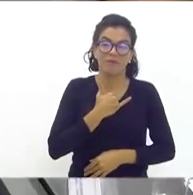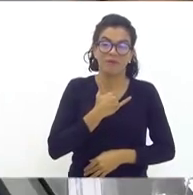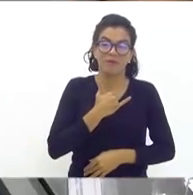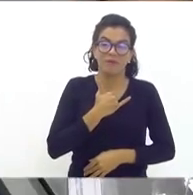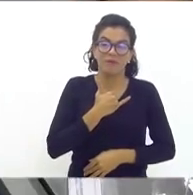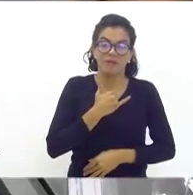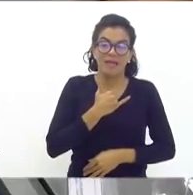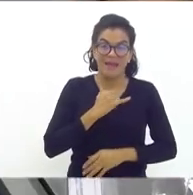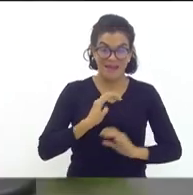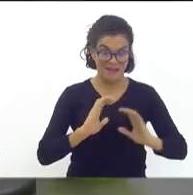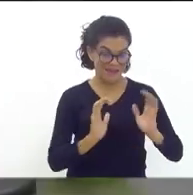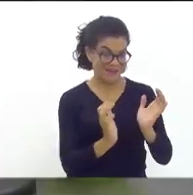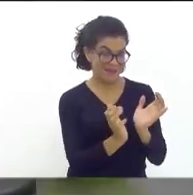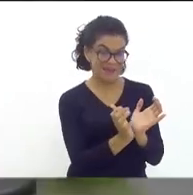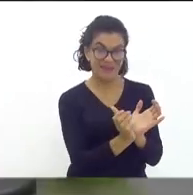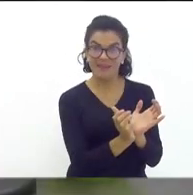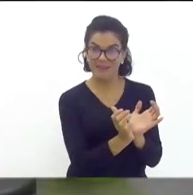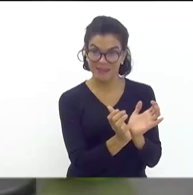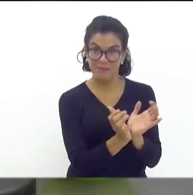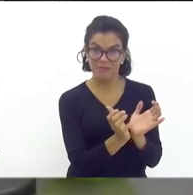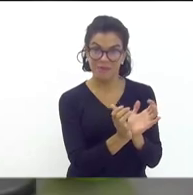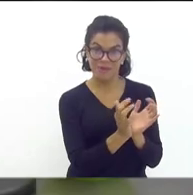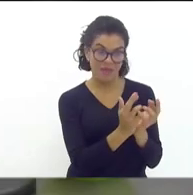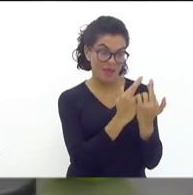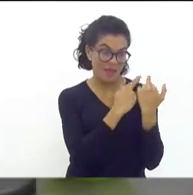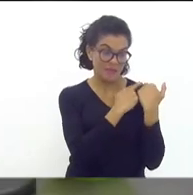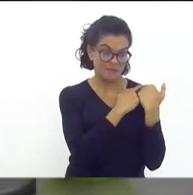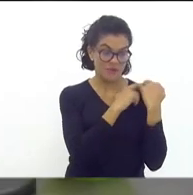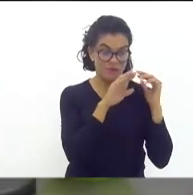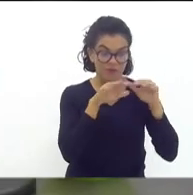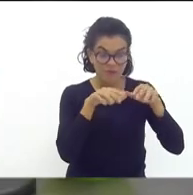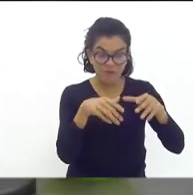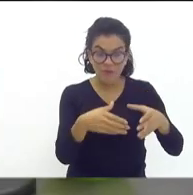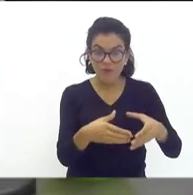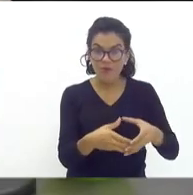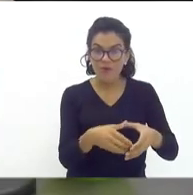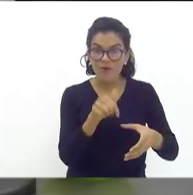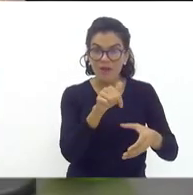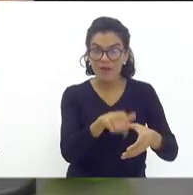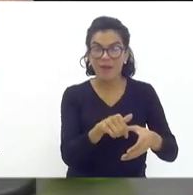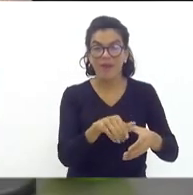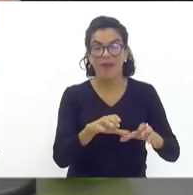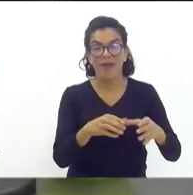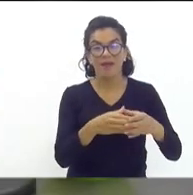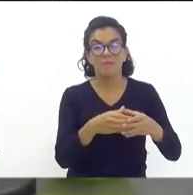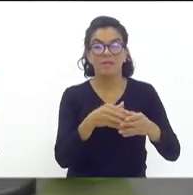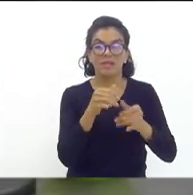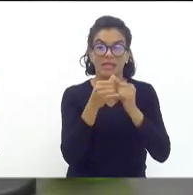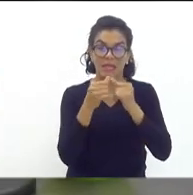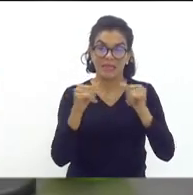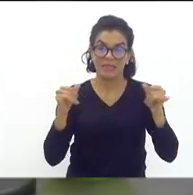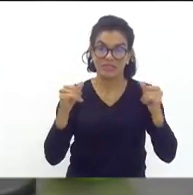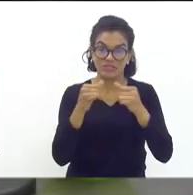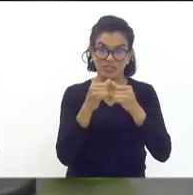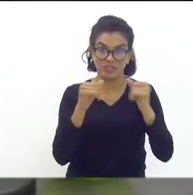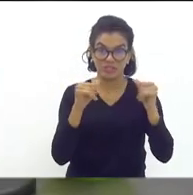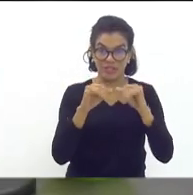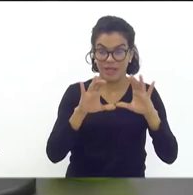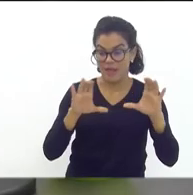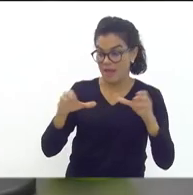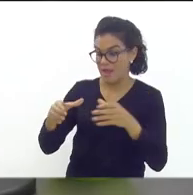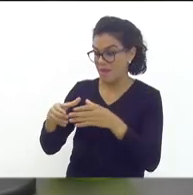a equipe que tá cuidando dessa parte é que da Câmara de energia a parte